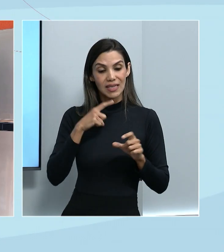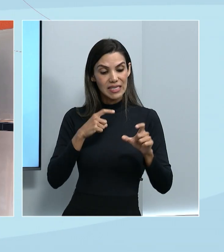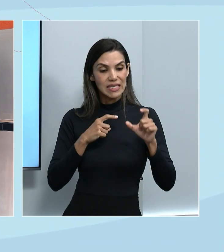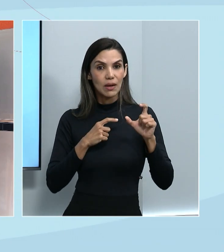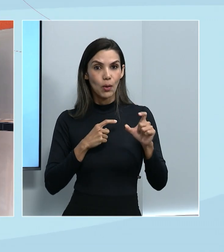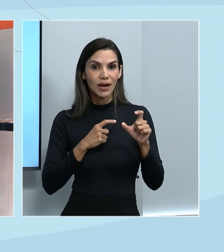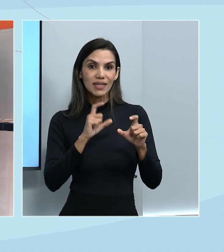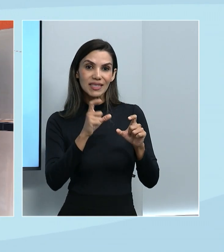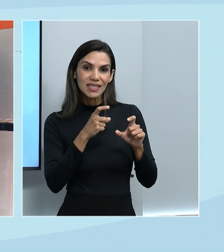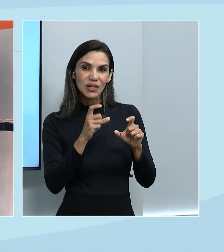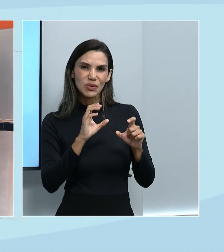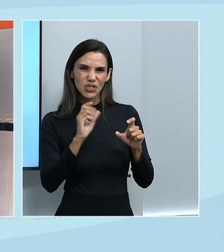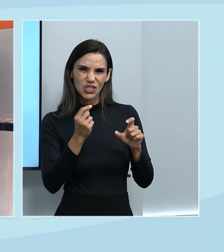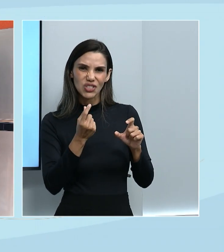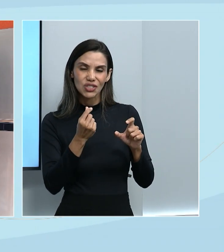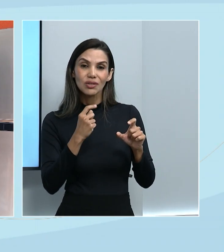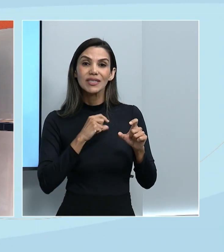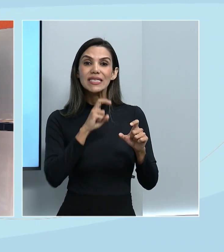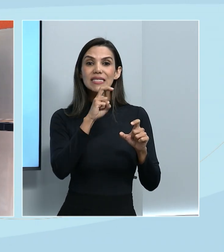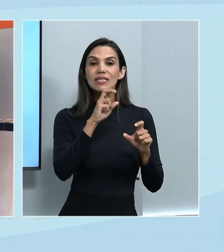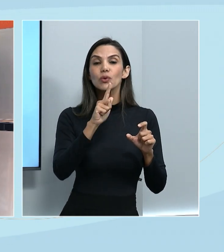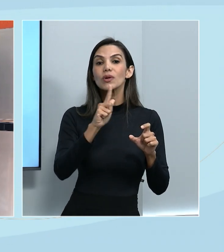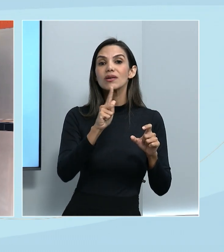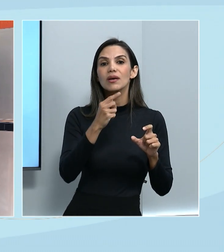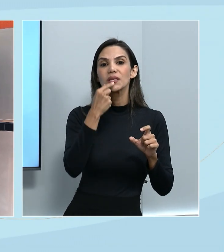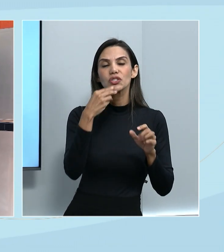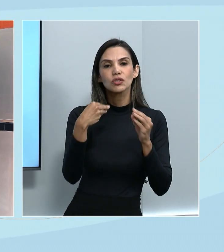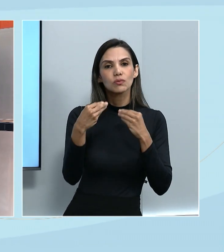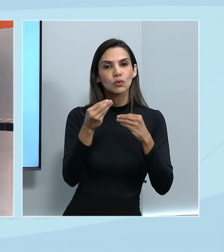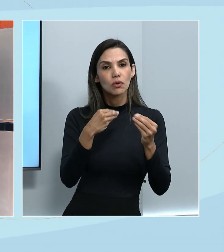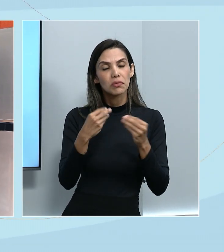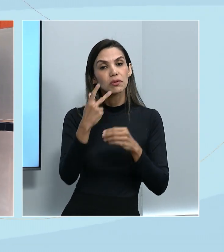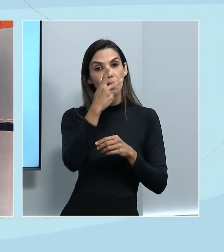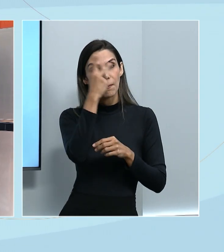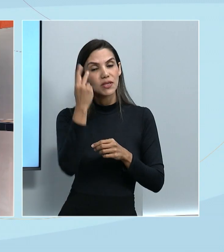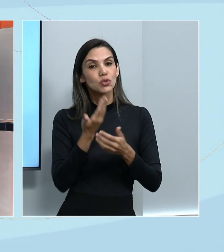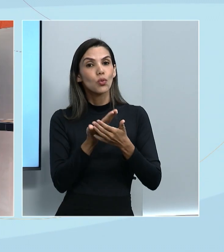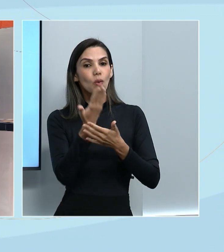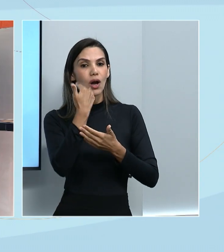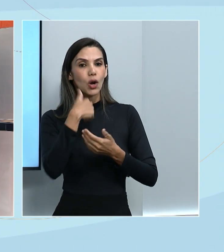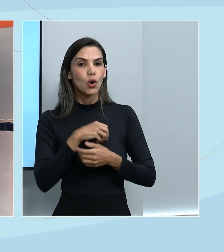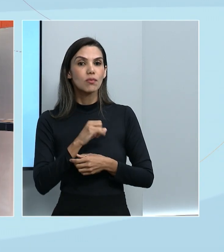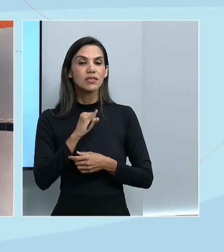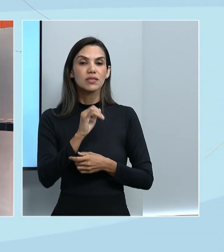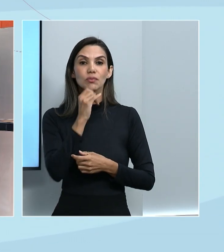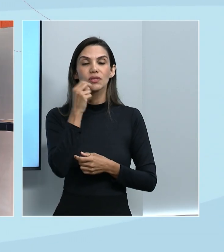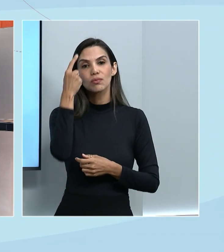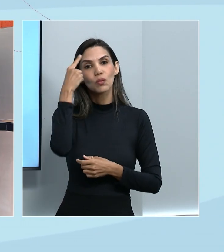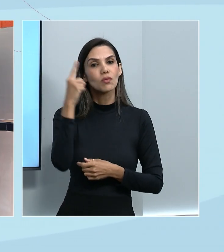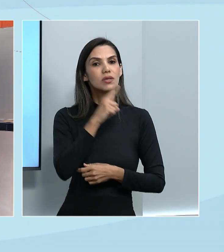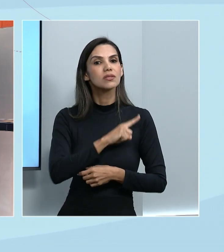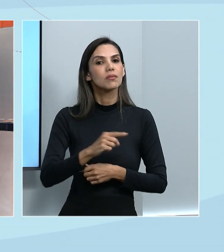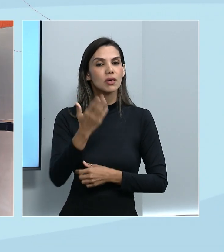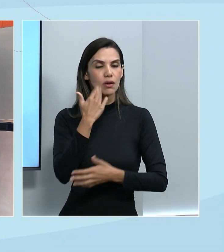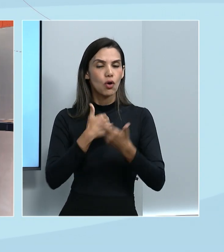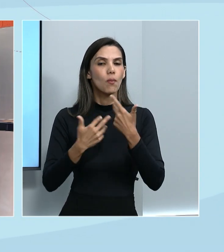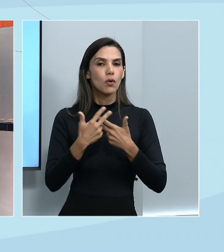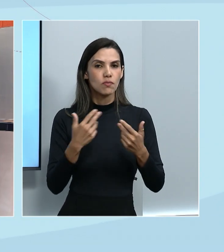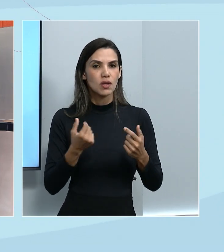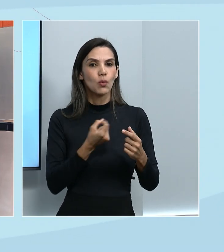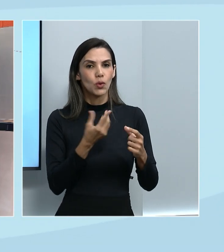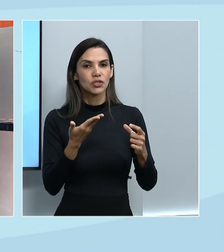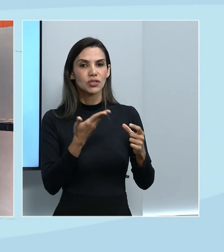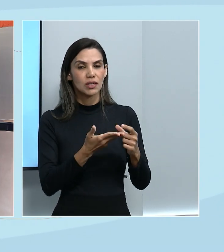de microplásticos, a quantidade que uma pessoa ingere em apenas uma semana. E esse número